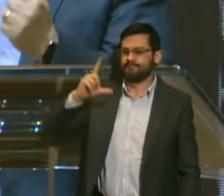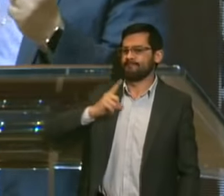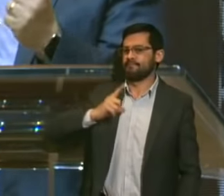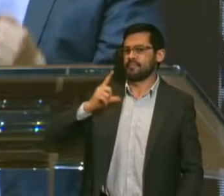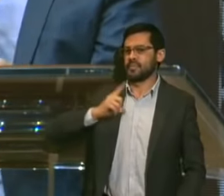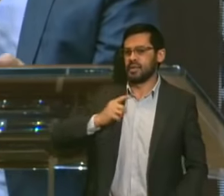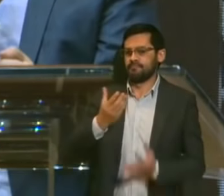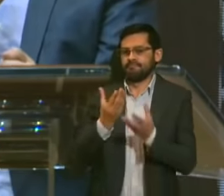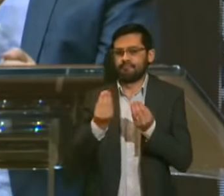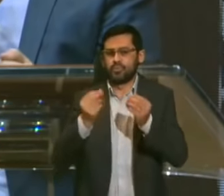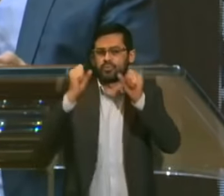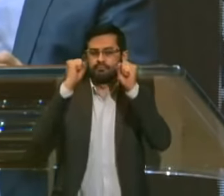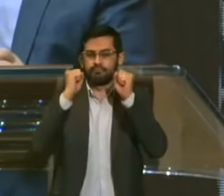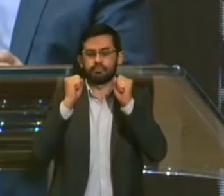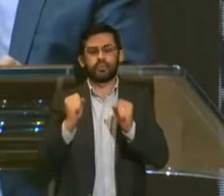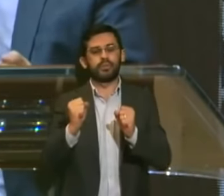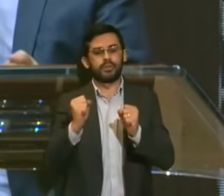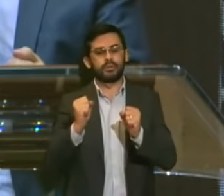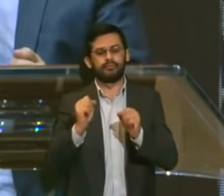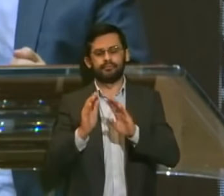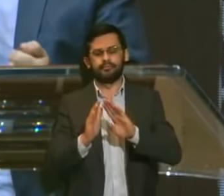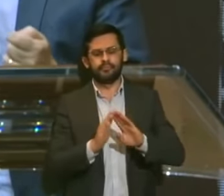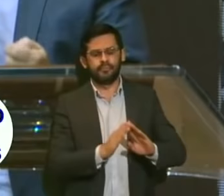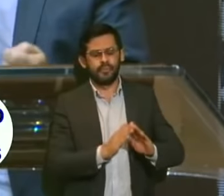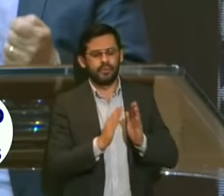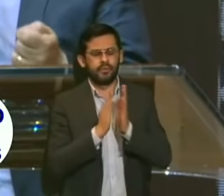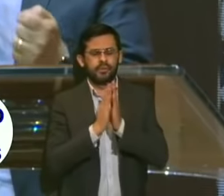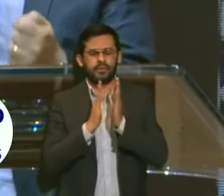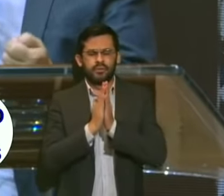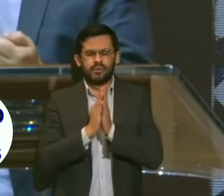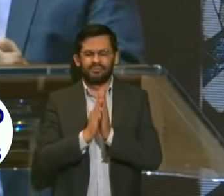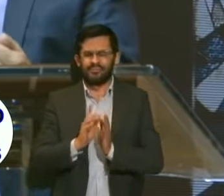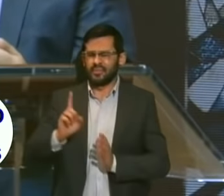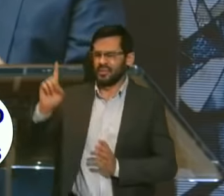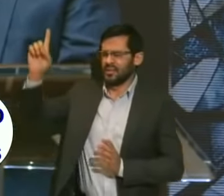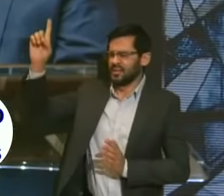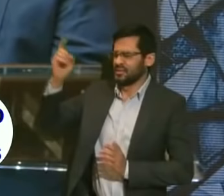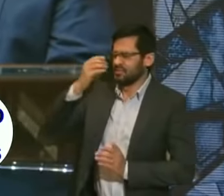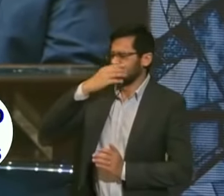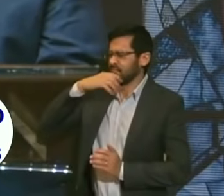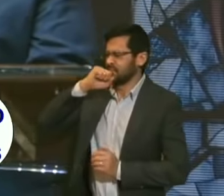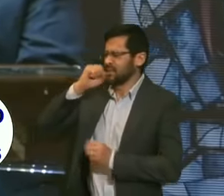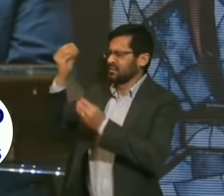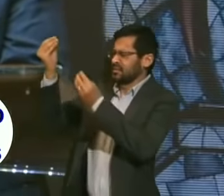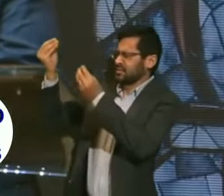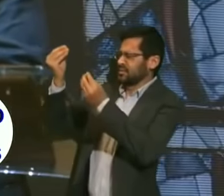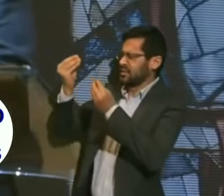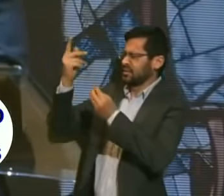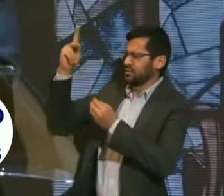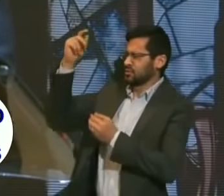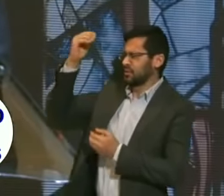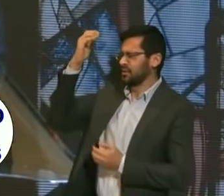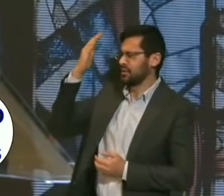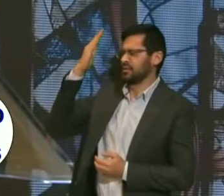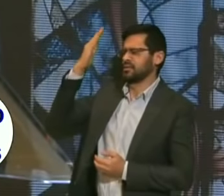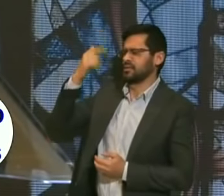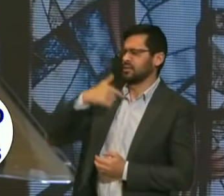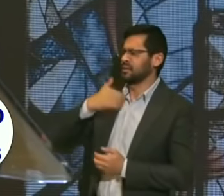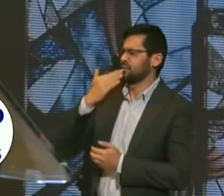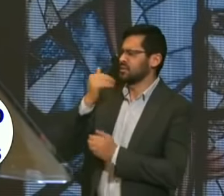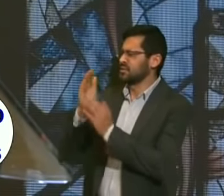muito poder. Pai querido, dá-nos a tua graça. E nesta hora, Pai, eu quero